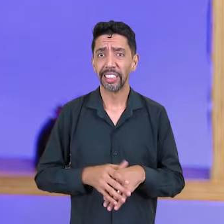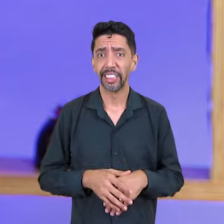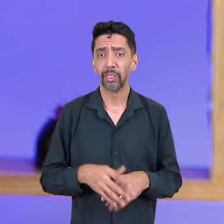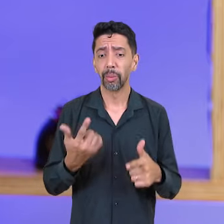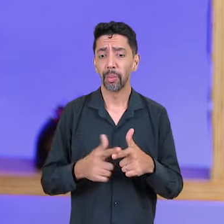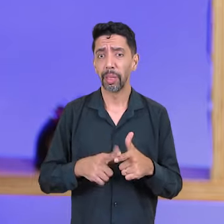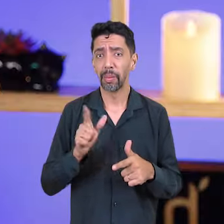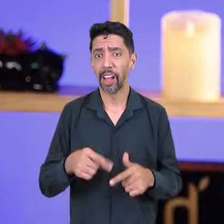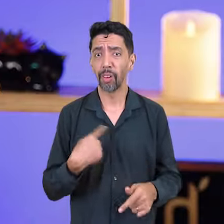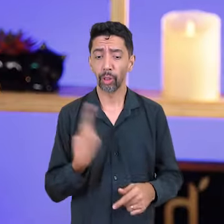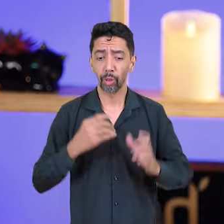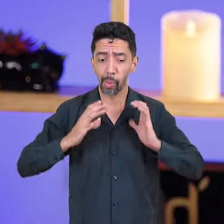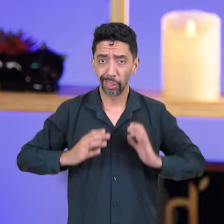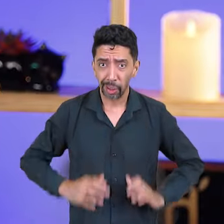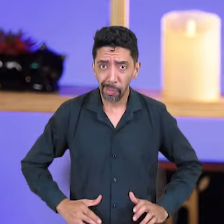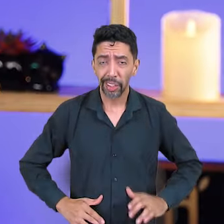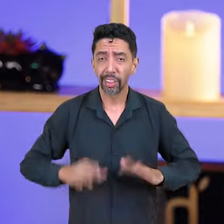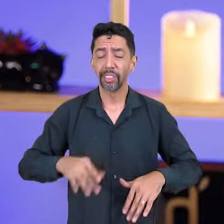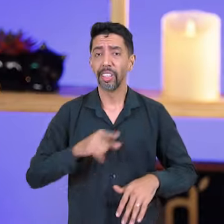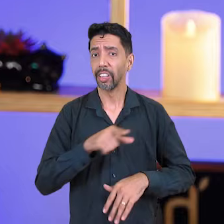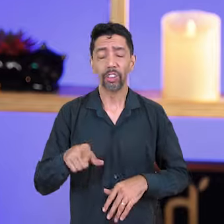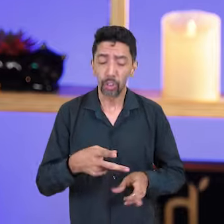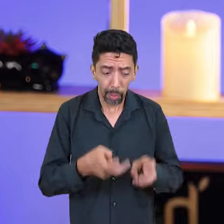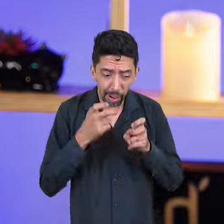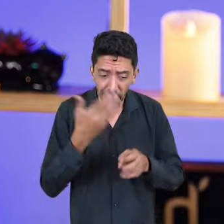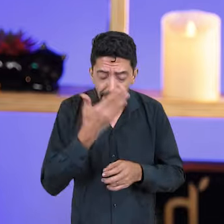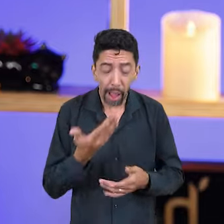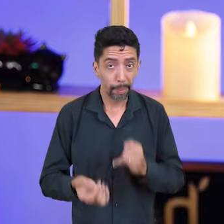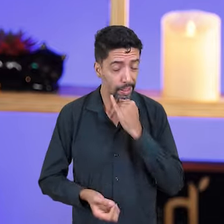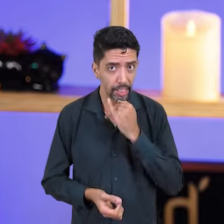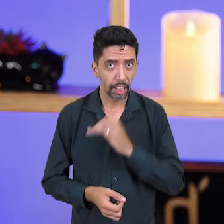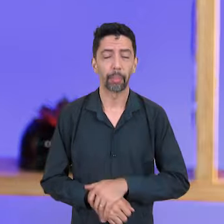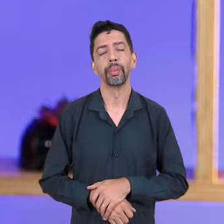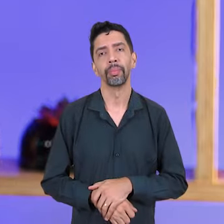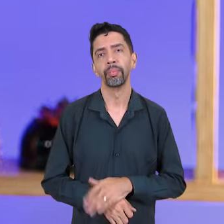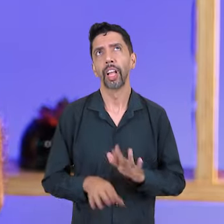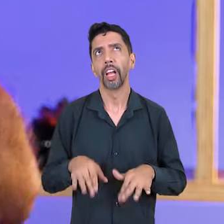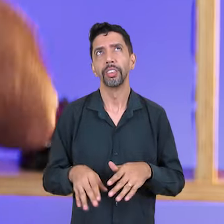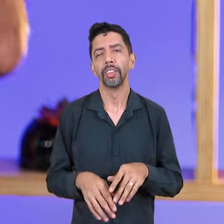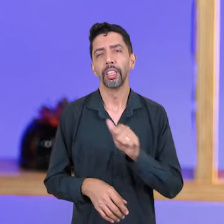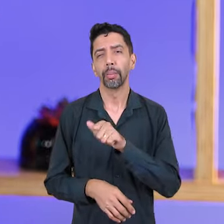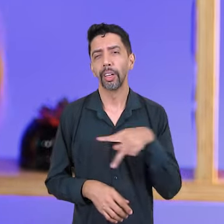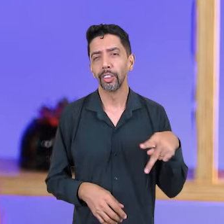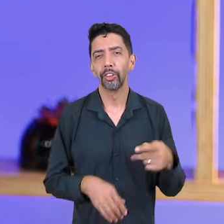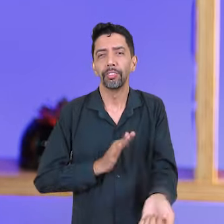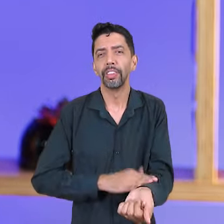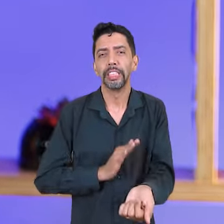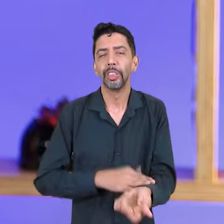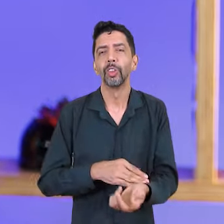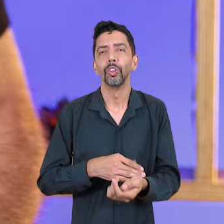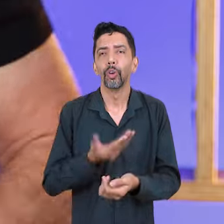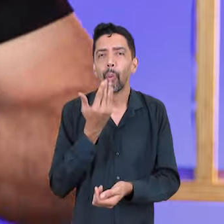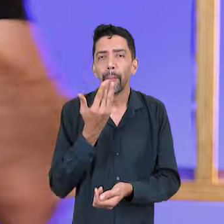causa. E a causa muitas vezes está no nosso olhar, no dia a dia, no óbvio que a gente não enxerga. Como por exemplo, o aplicativo,